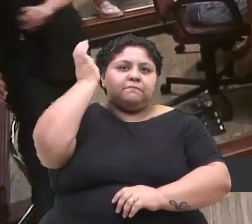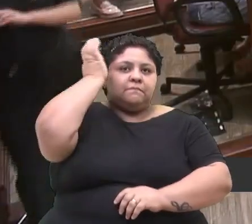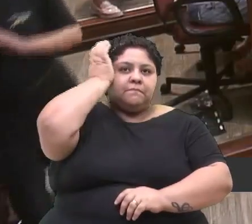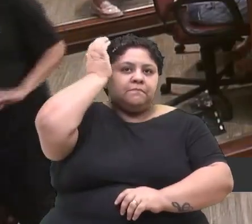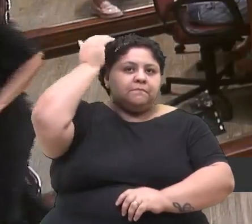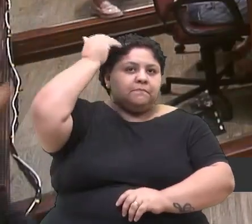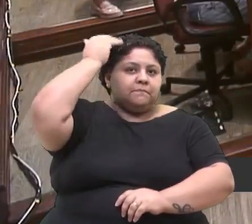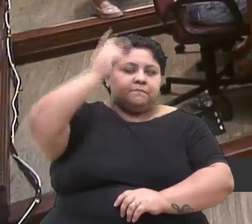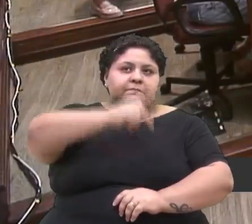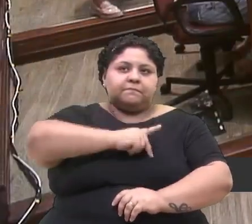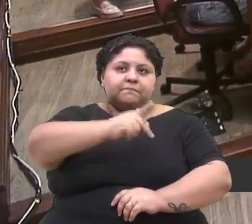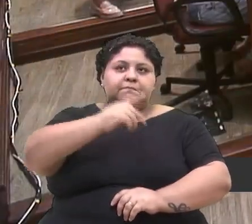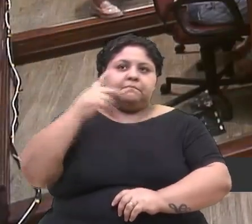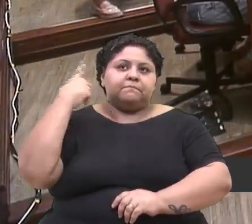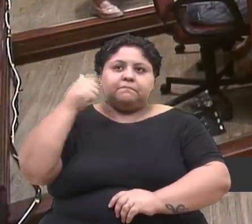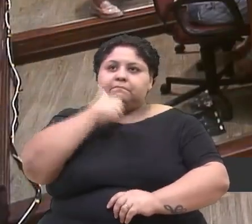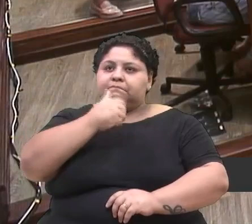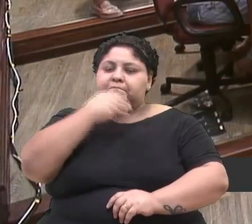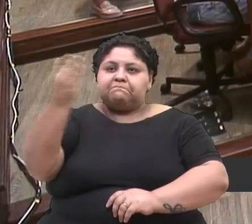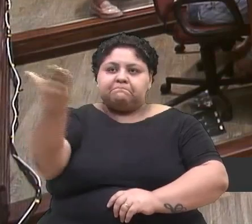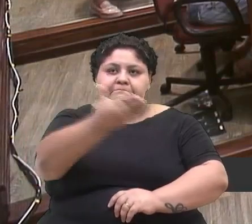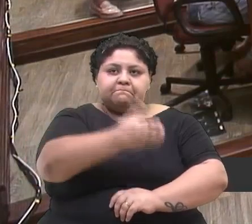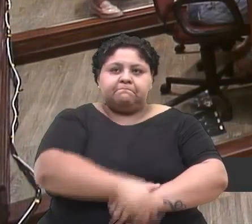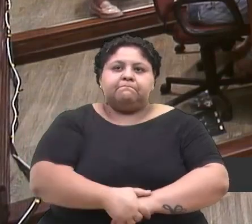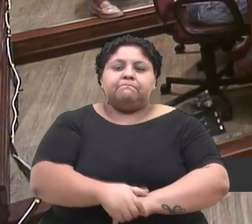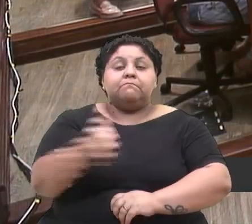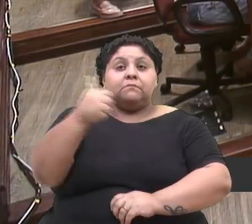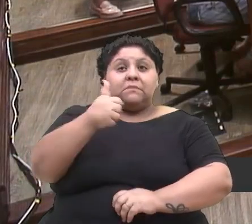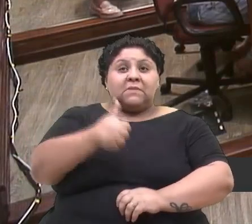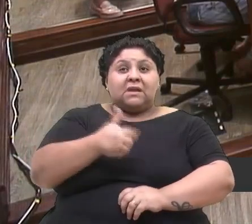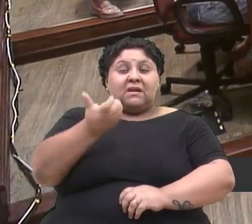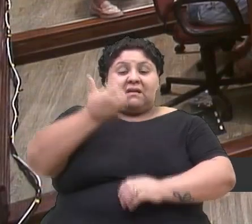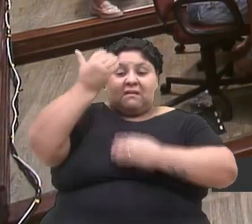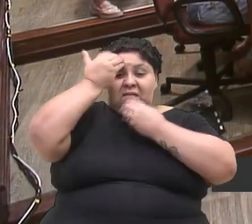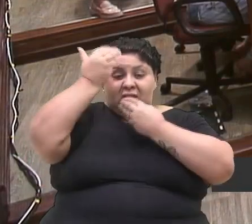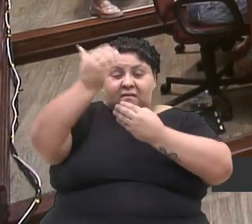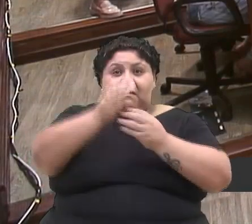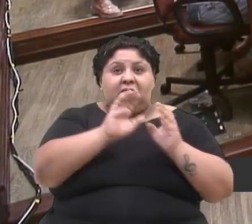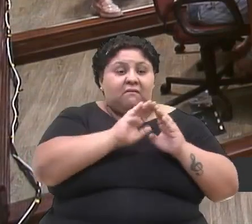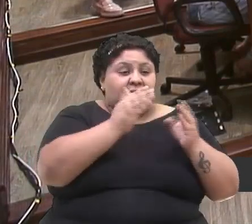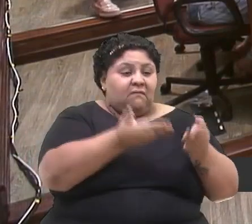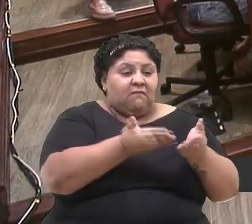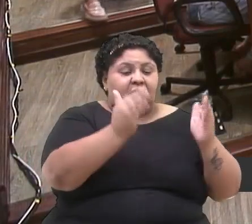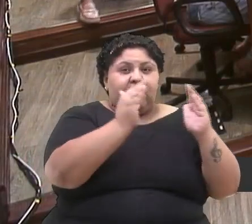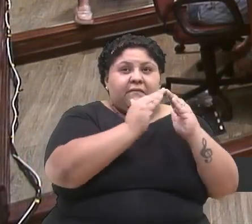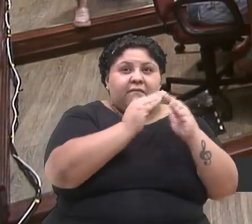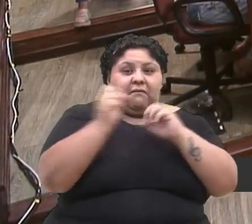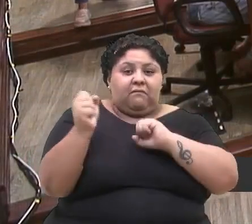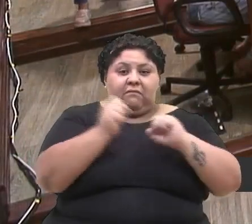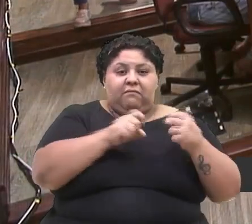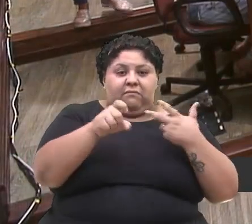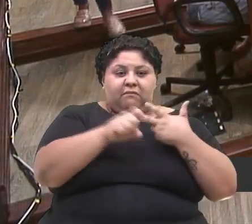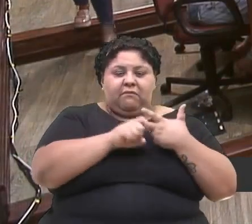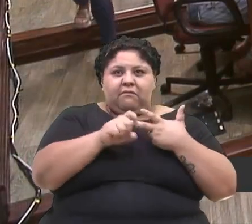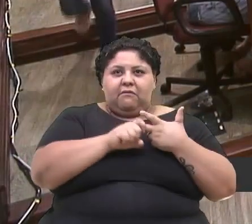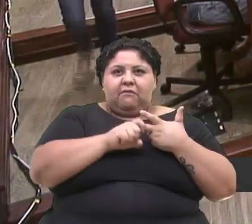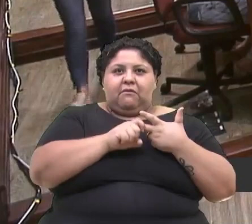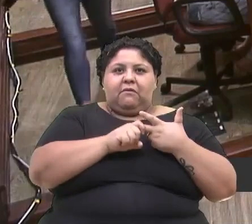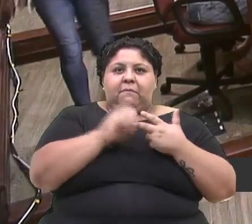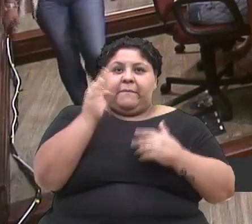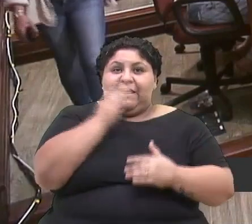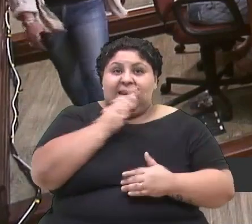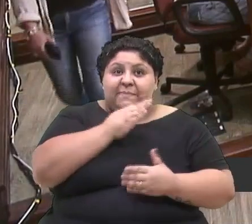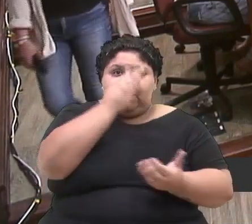senhor presidente senhoras vereadoras senhores vereadores primeiramente agradecer as as comissões da casa O Poder Executivo pela agilidade no